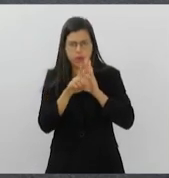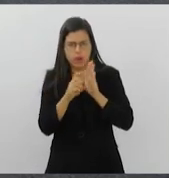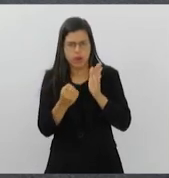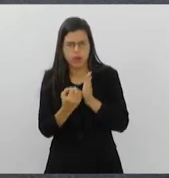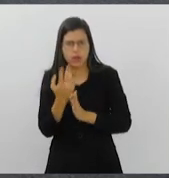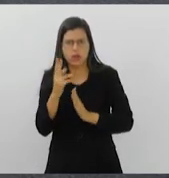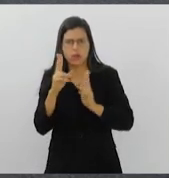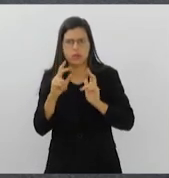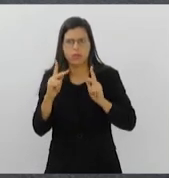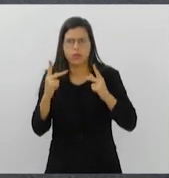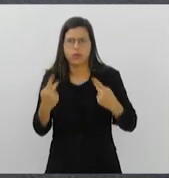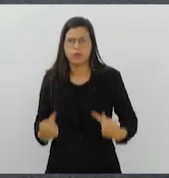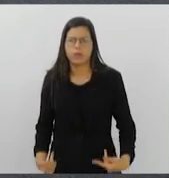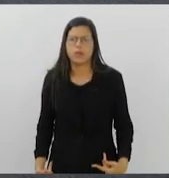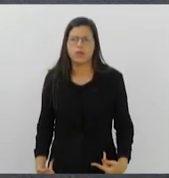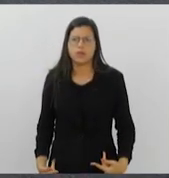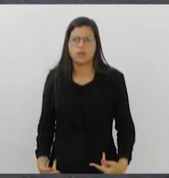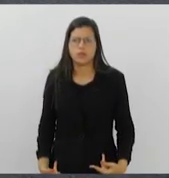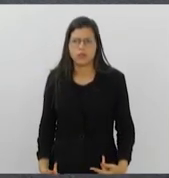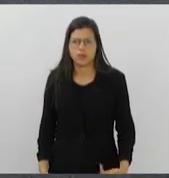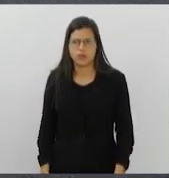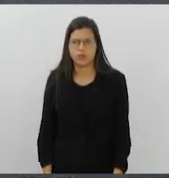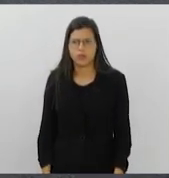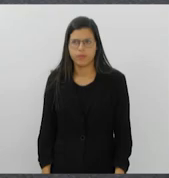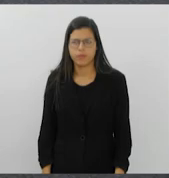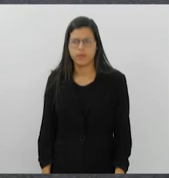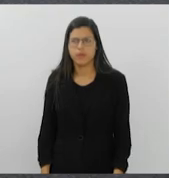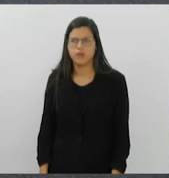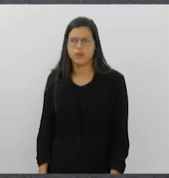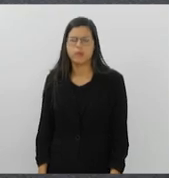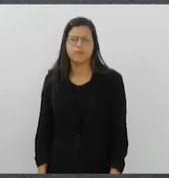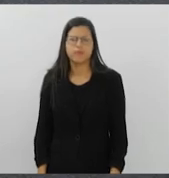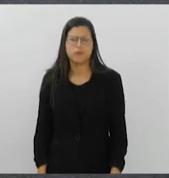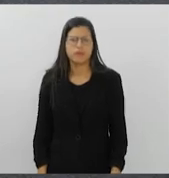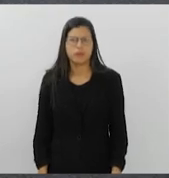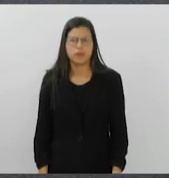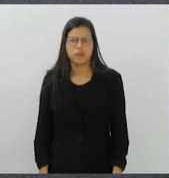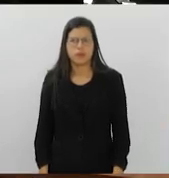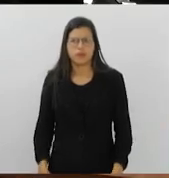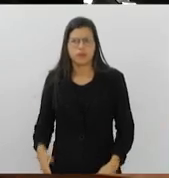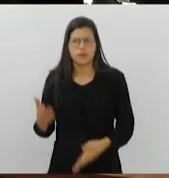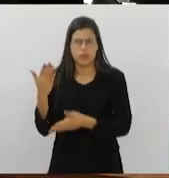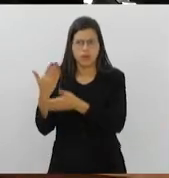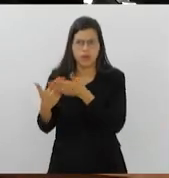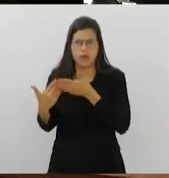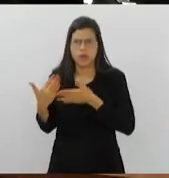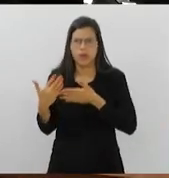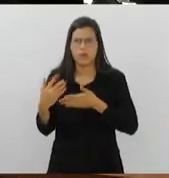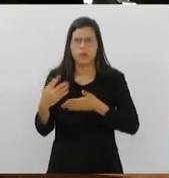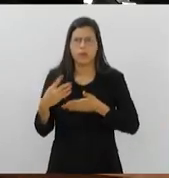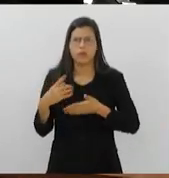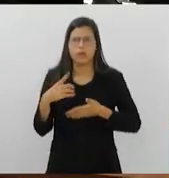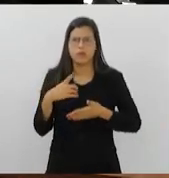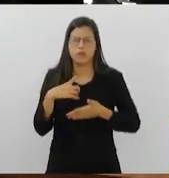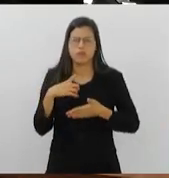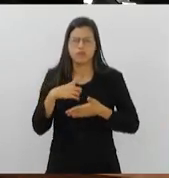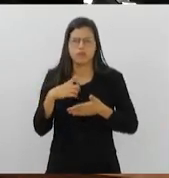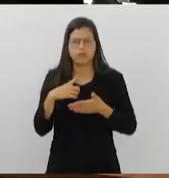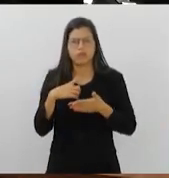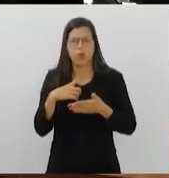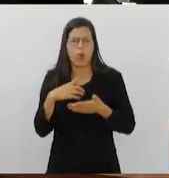Estado, né, dentro da linha da reforma psiquiátrica. Na época, alguns deputados relutavam em